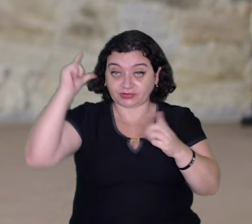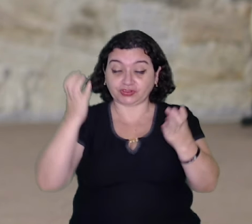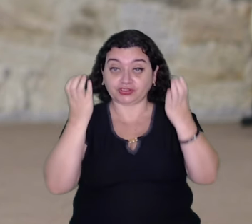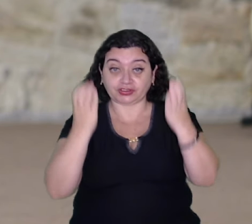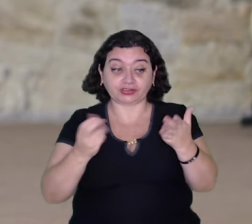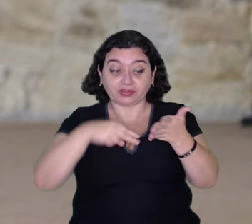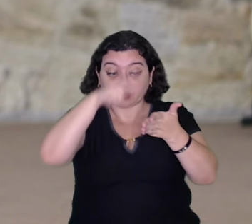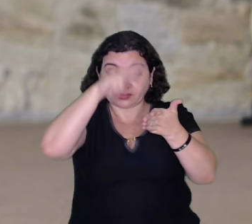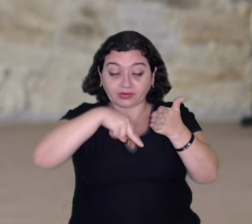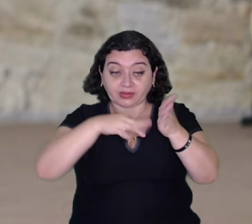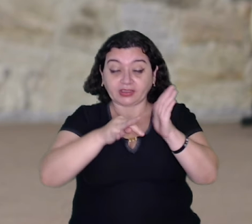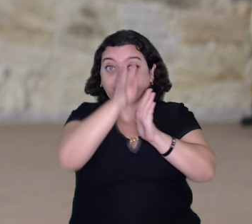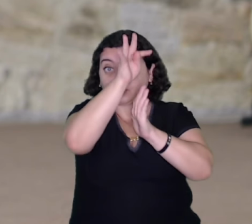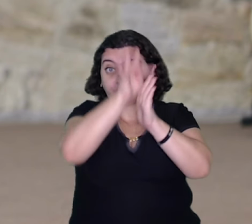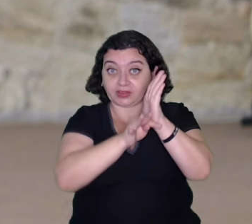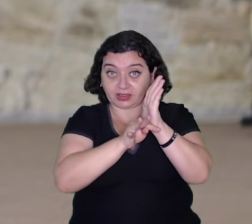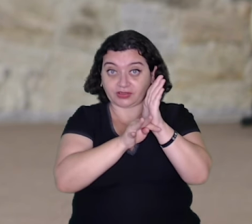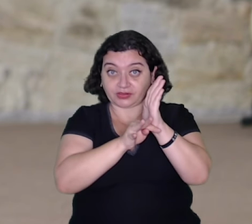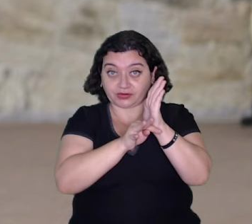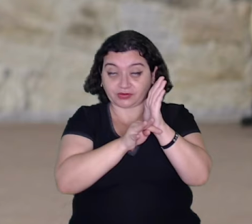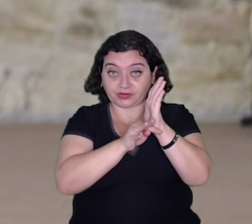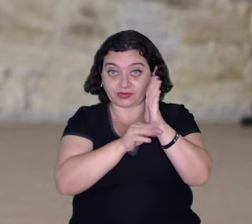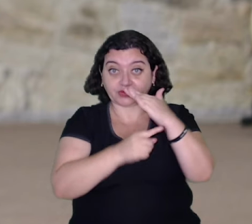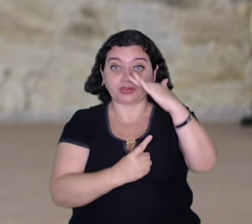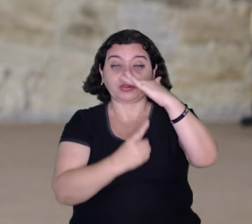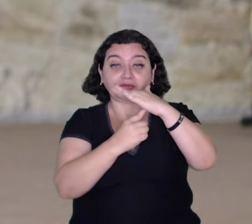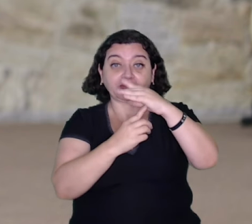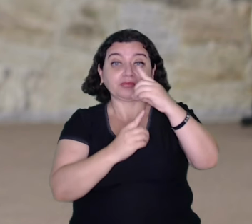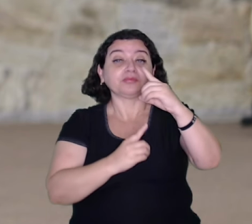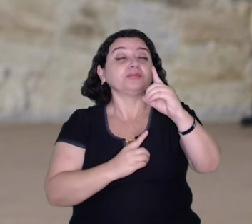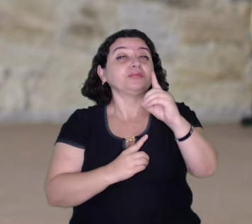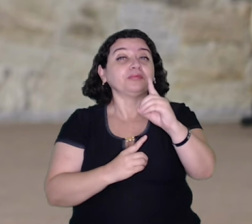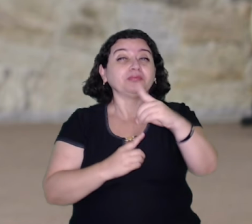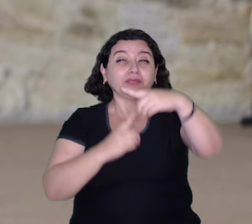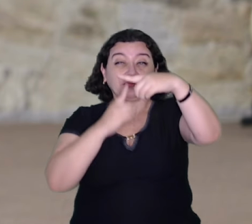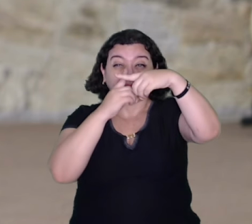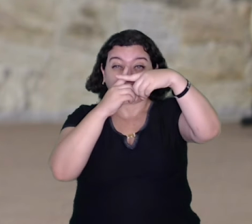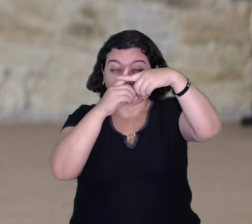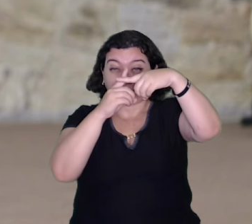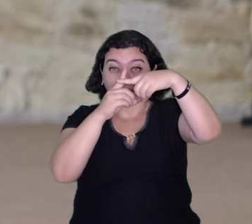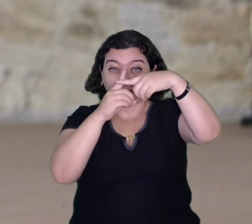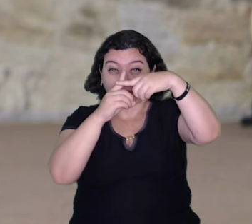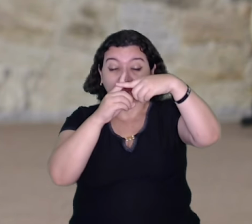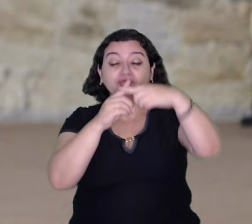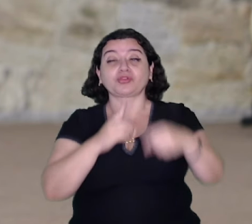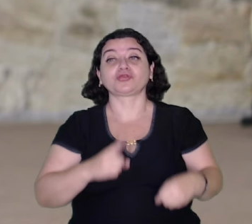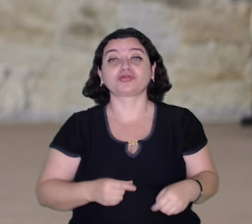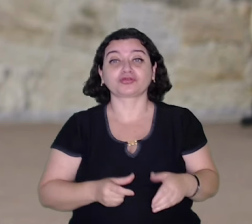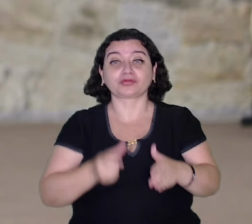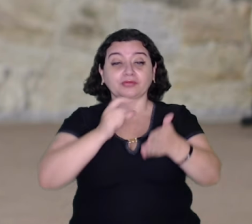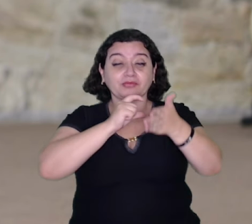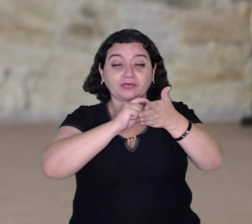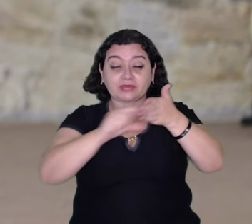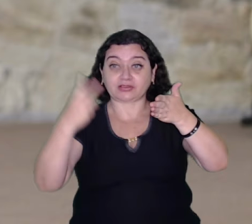texto que está registrado em 1 Timóteo, no capítulo 2, versículo 1. E gostaria que